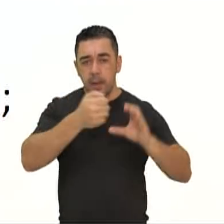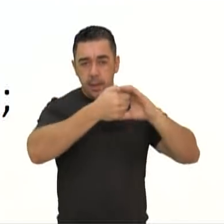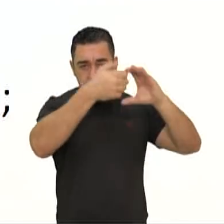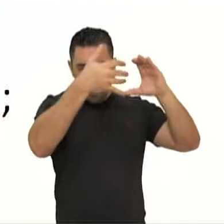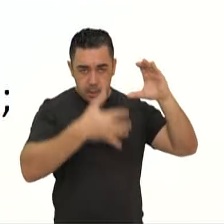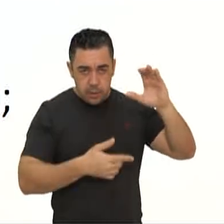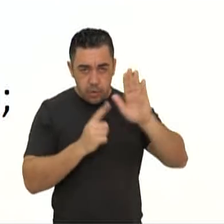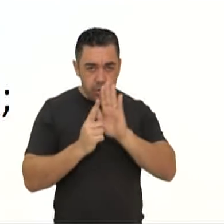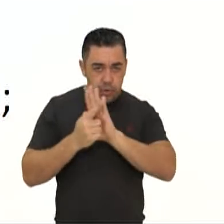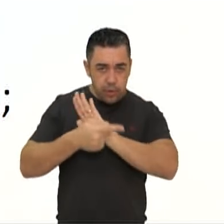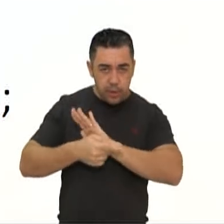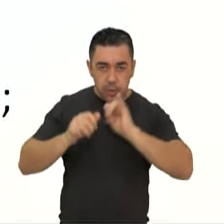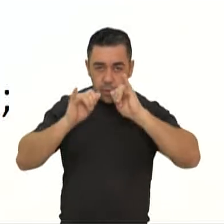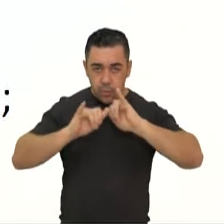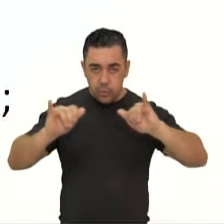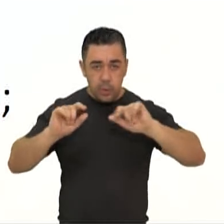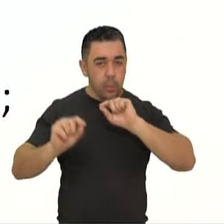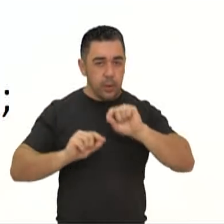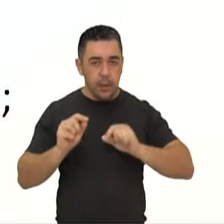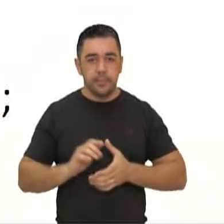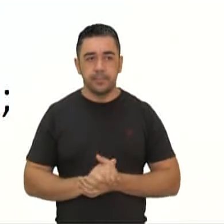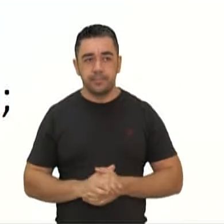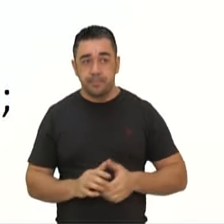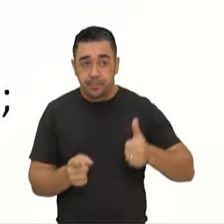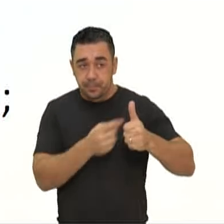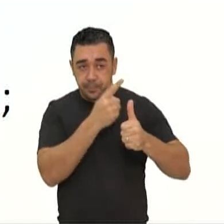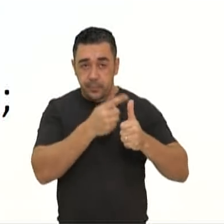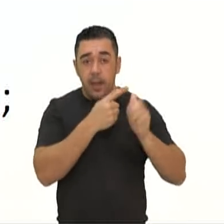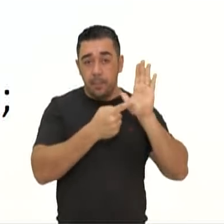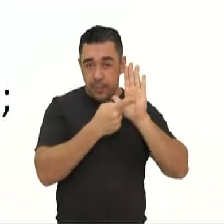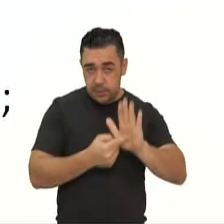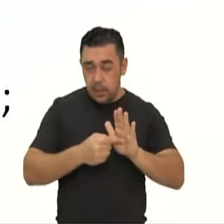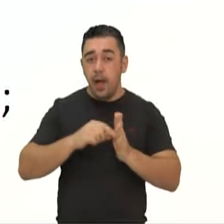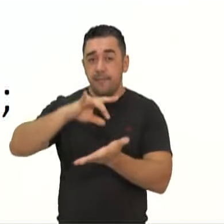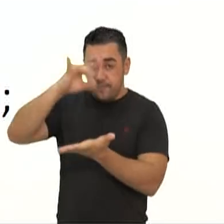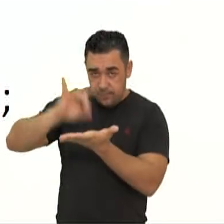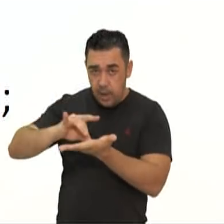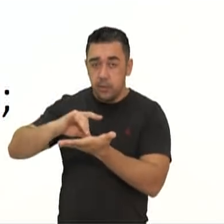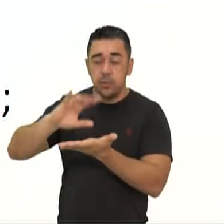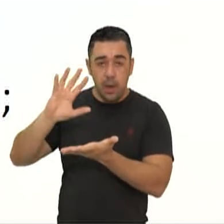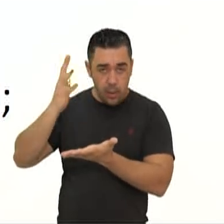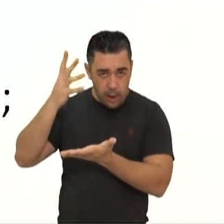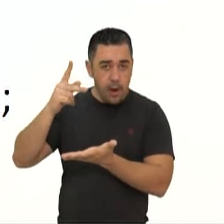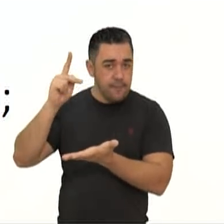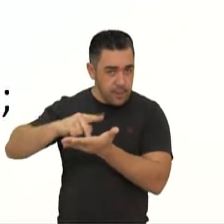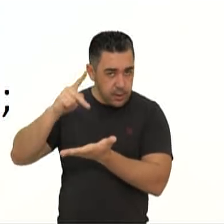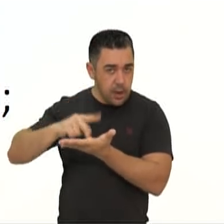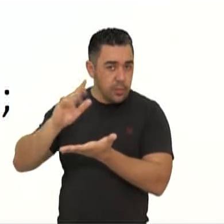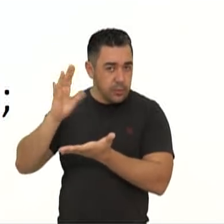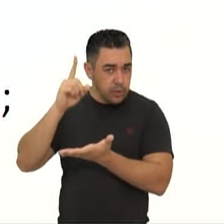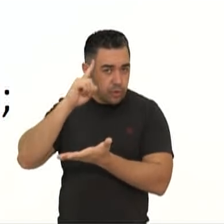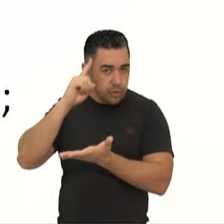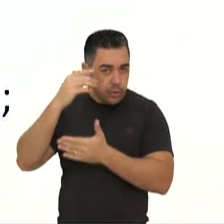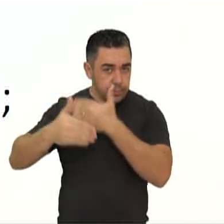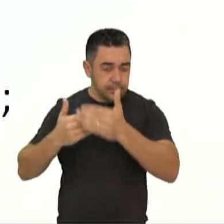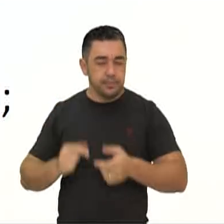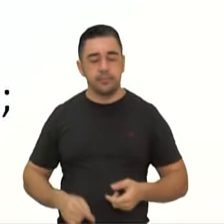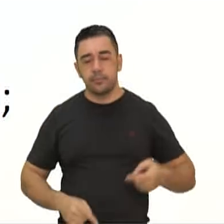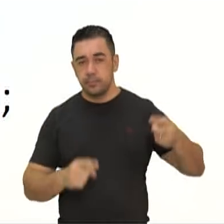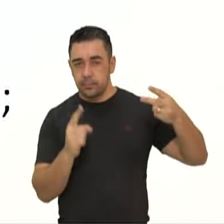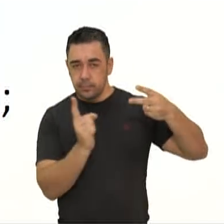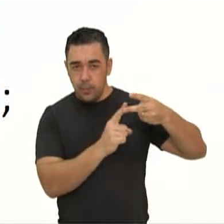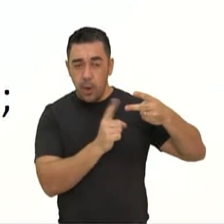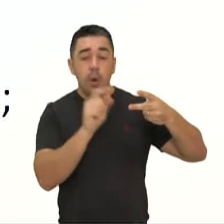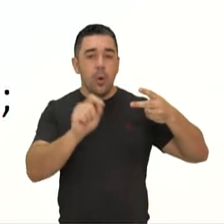gênero textual notícia são apresentar fatos reais, atuais e cotidianos, veicular pelos